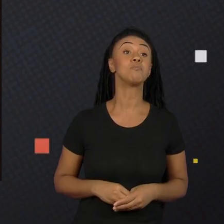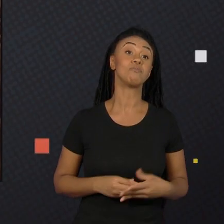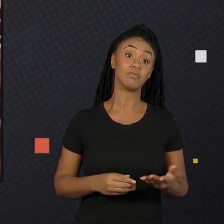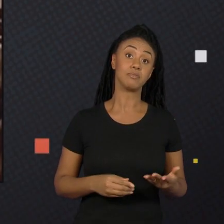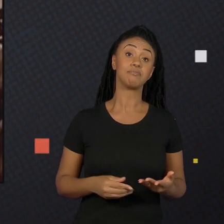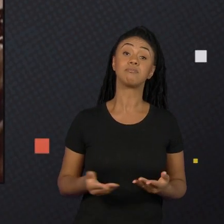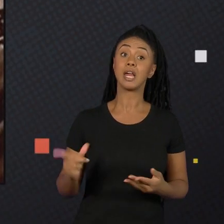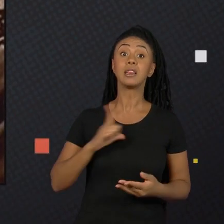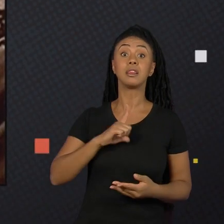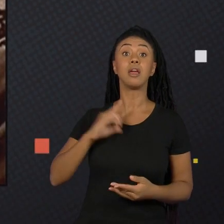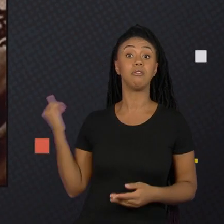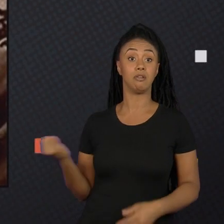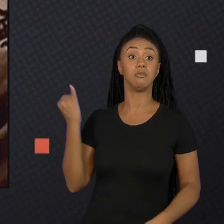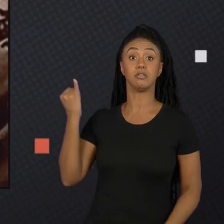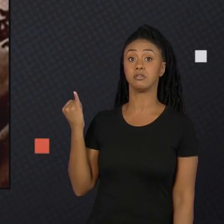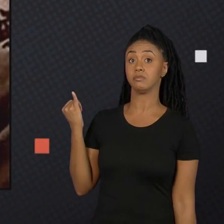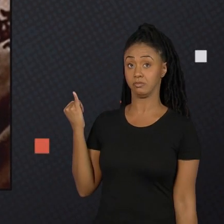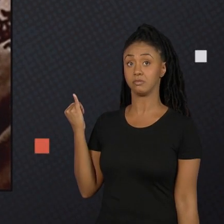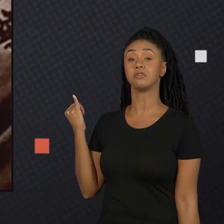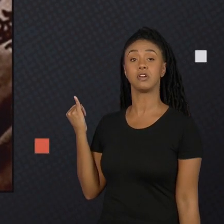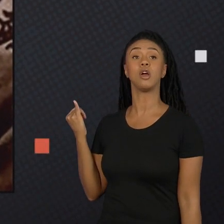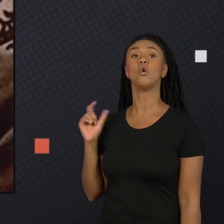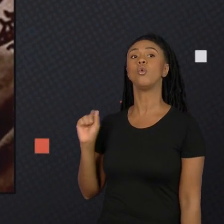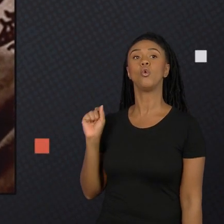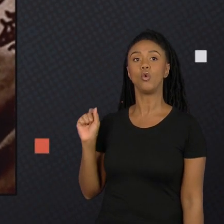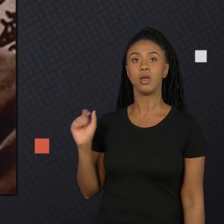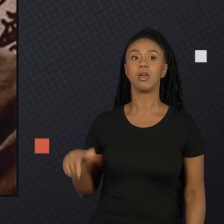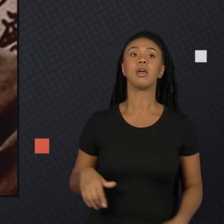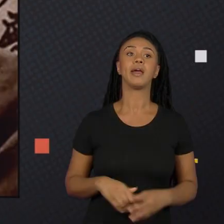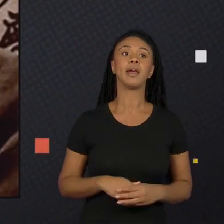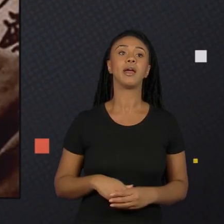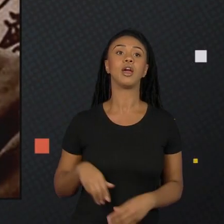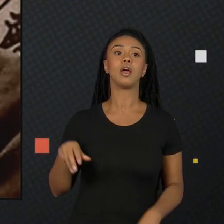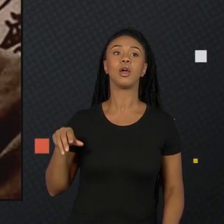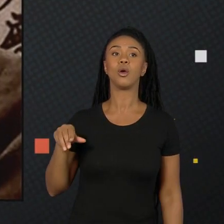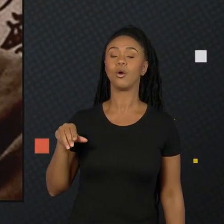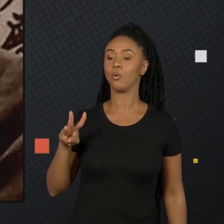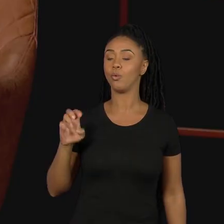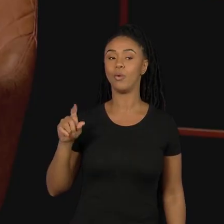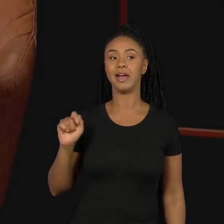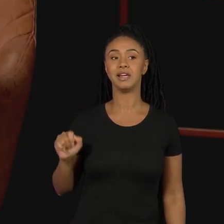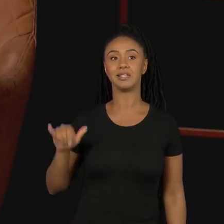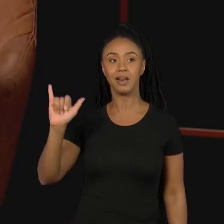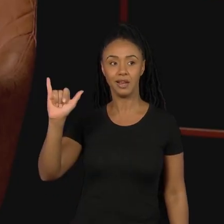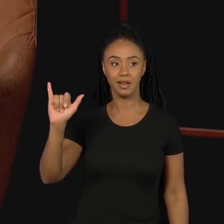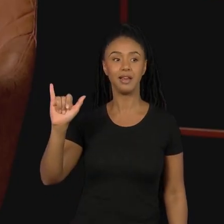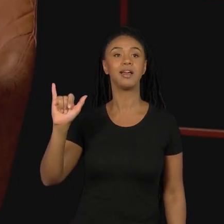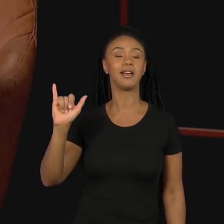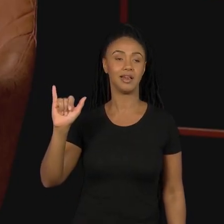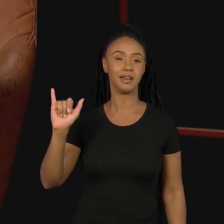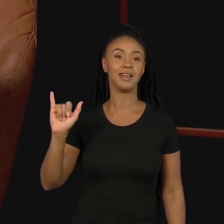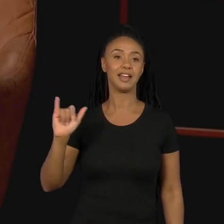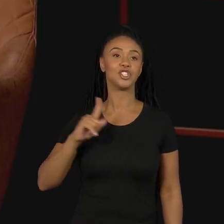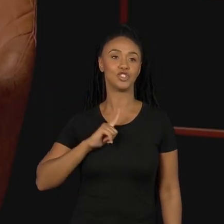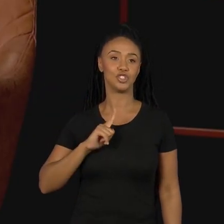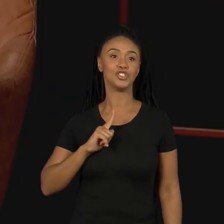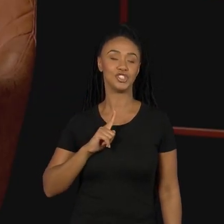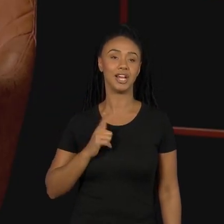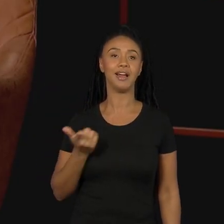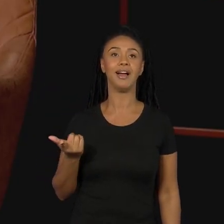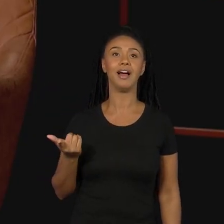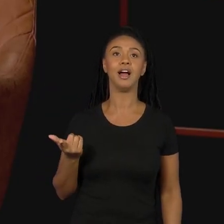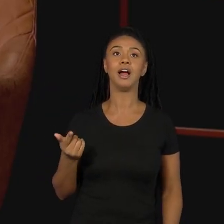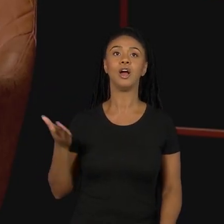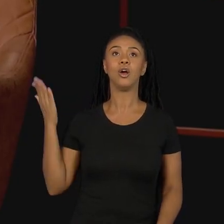foi o Wesley Zucchelli. Passou um tempo, mas quando voltou, o Wesley teve 4 filhos. Que é o Fajardo,